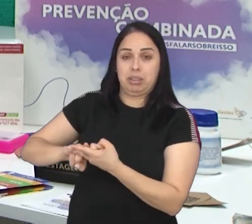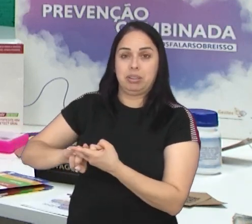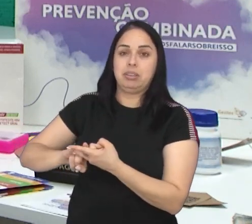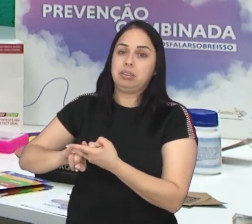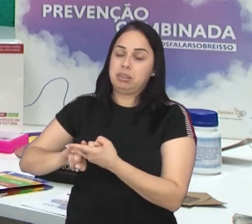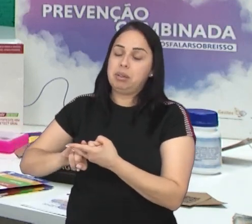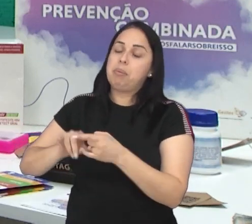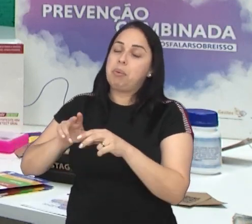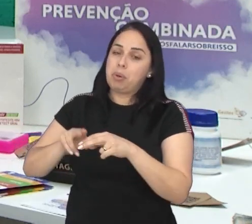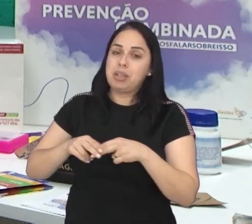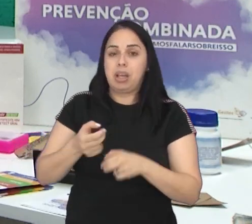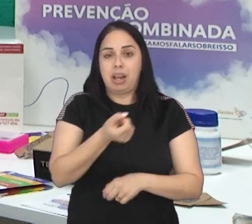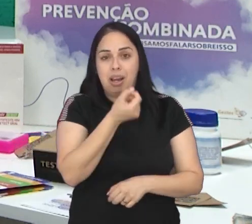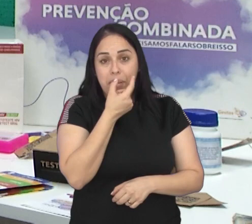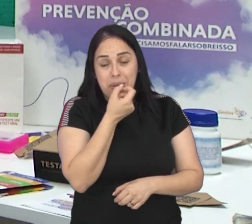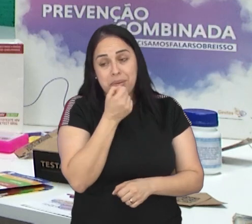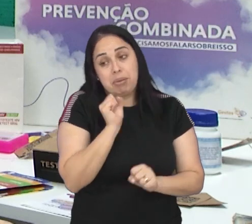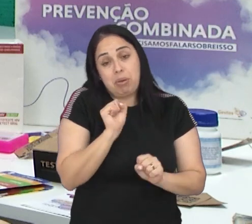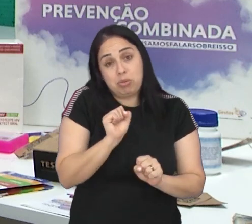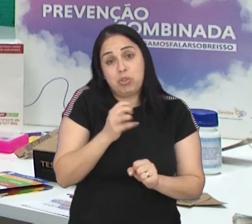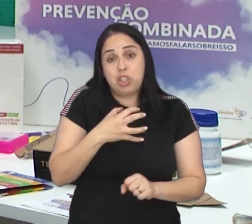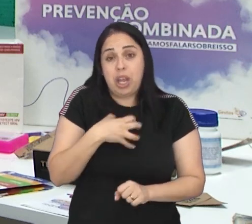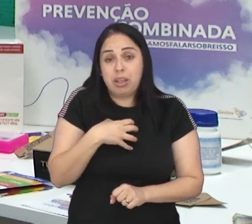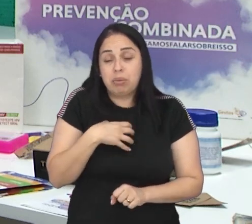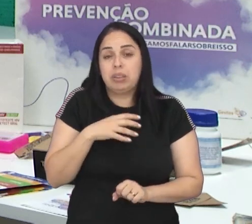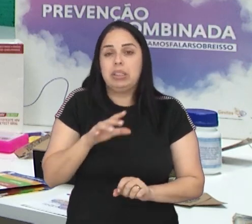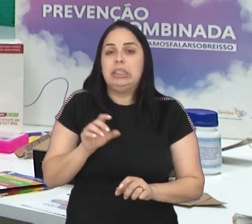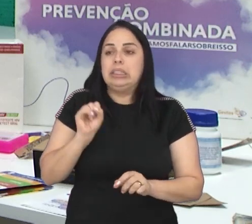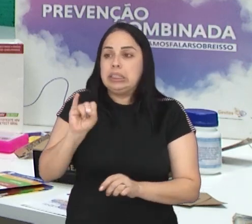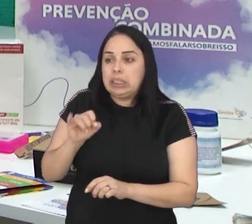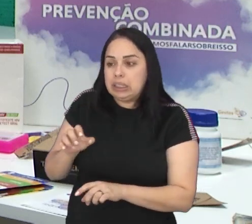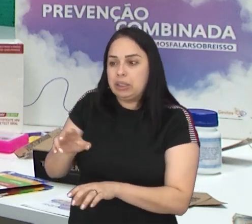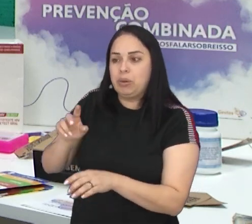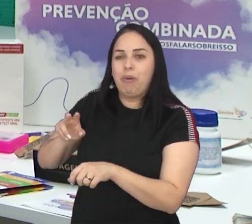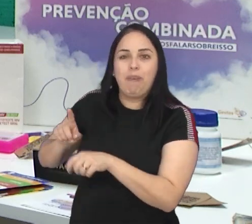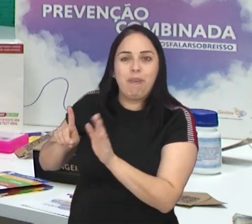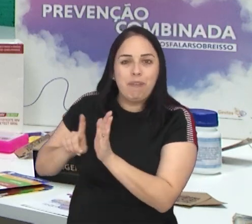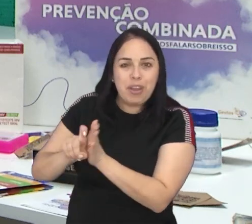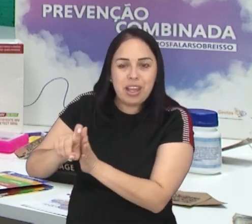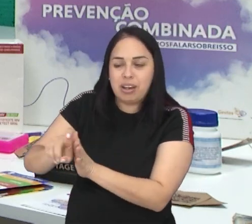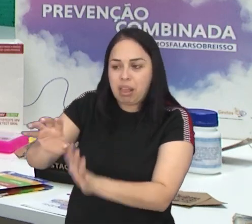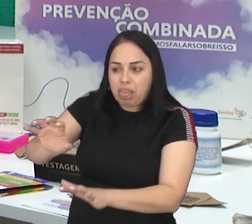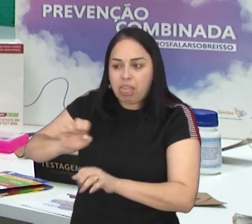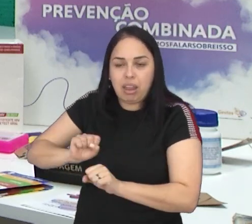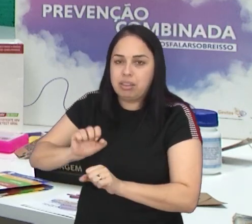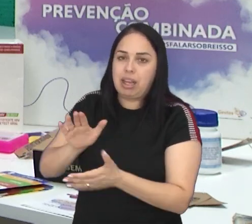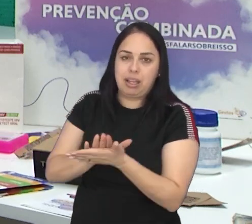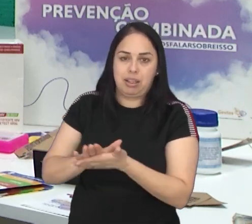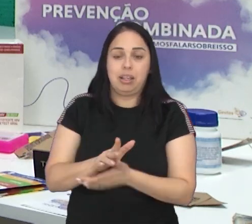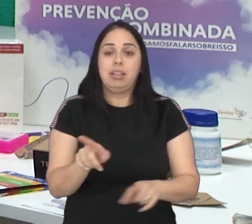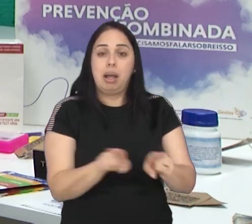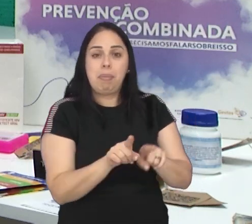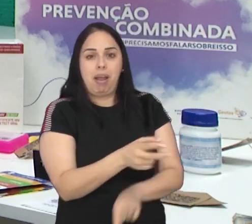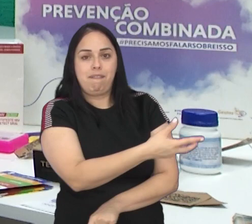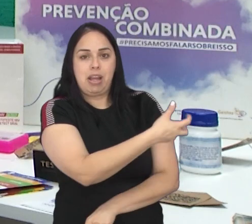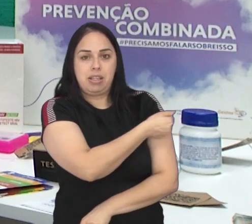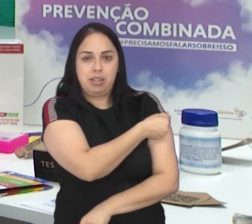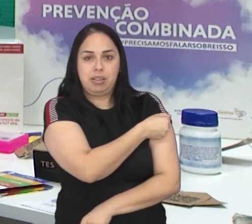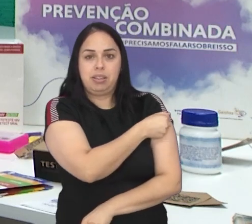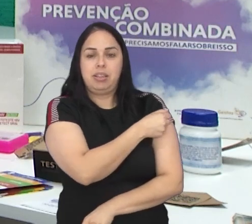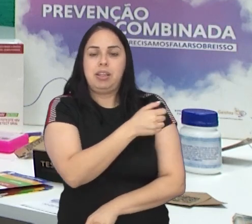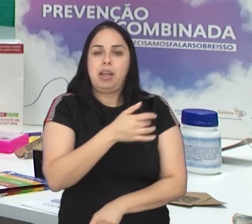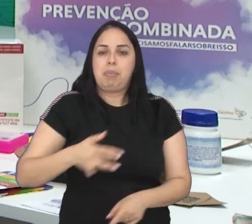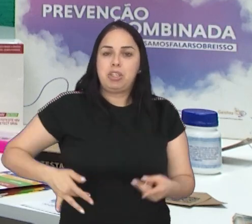Então, usar a PrEP é uma maneira, caso ela venha ter contato com o vírus, ela não seja infectada. Além do mais, tem as